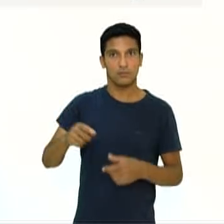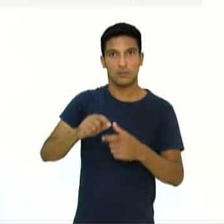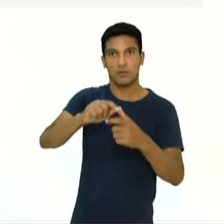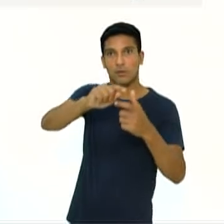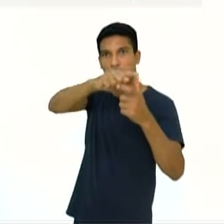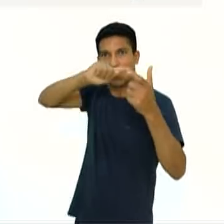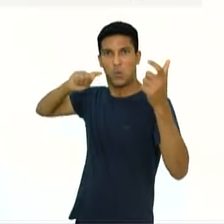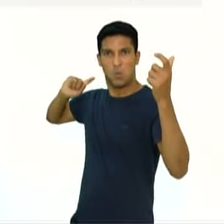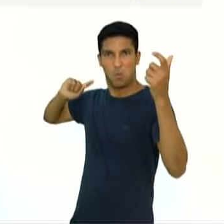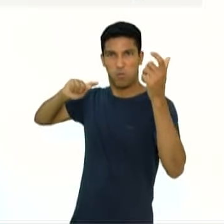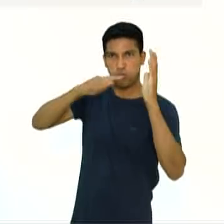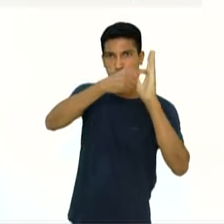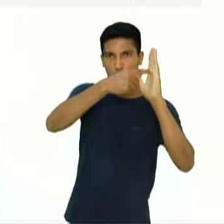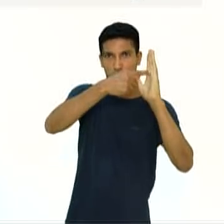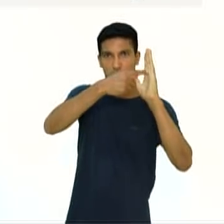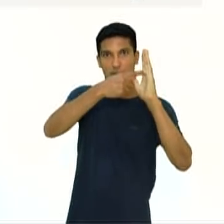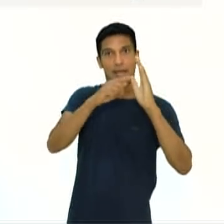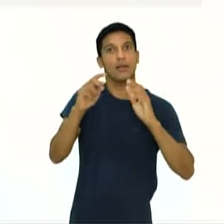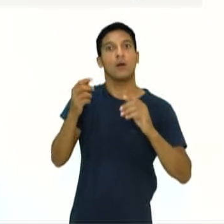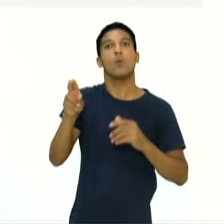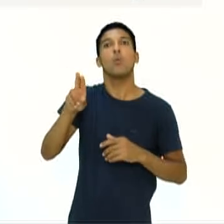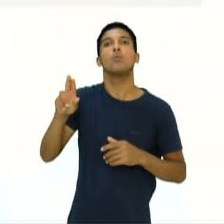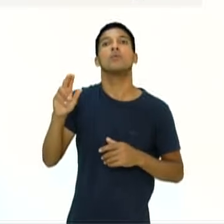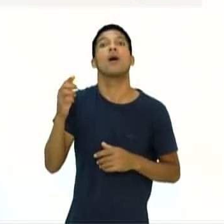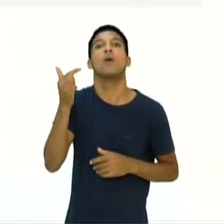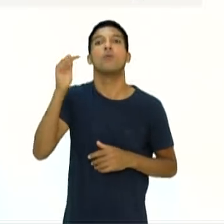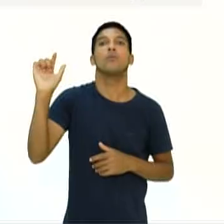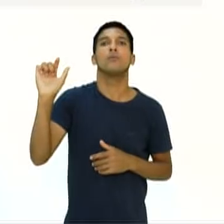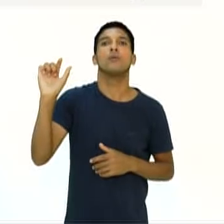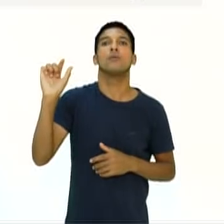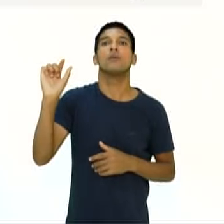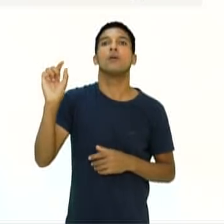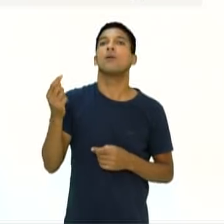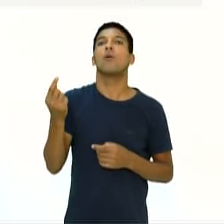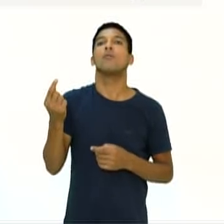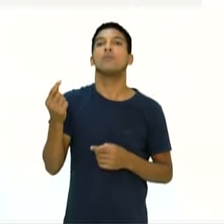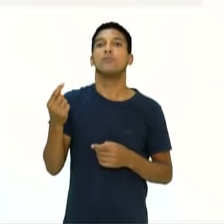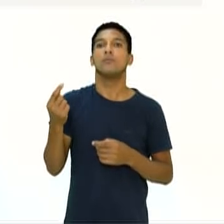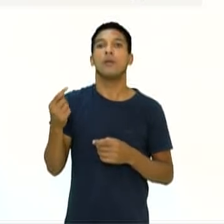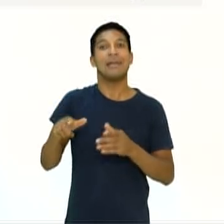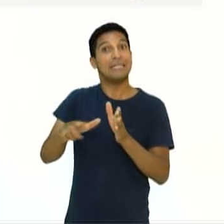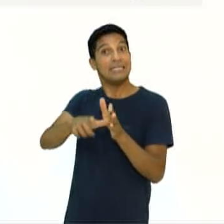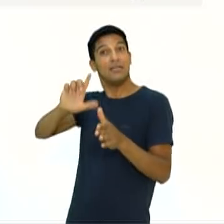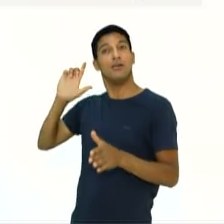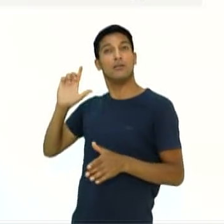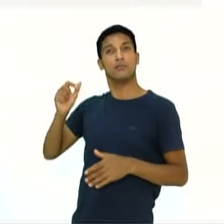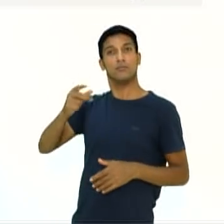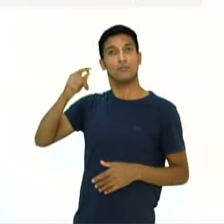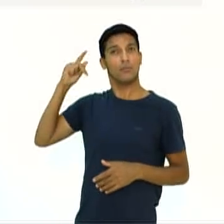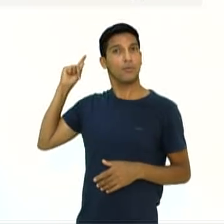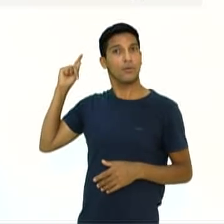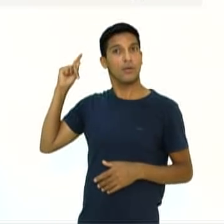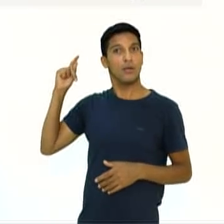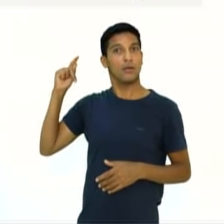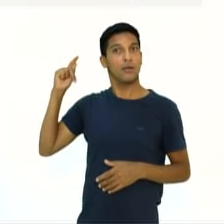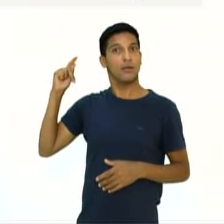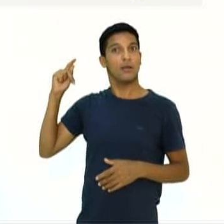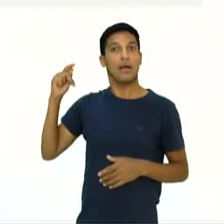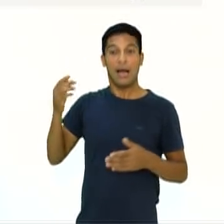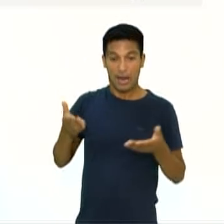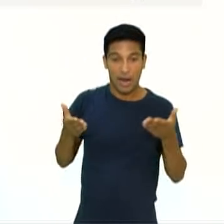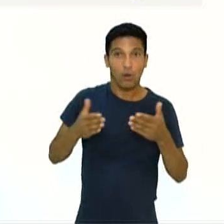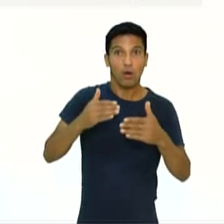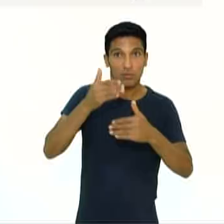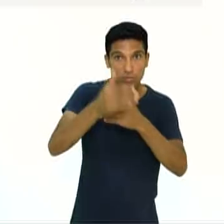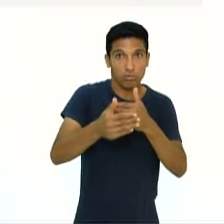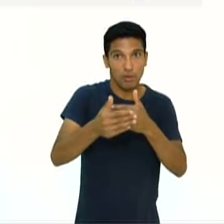um outro uso. Qual era o uso do arco e flecha antes dele tornar-se esse esporte